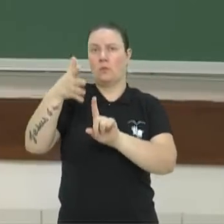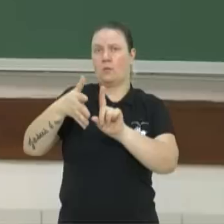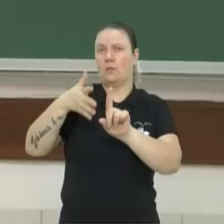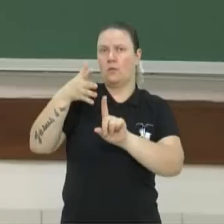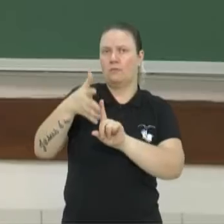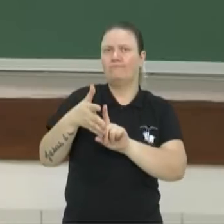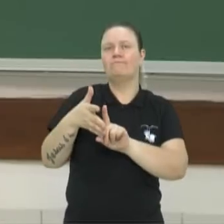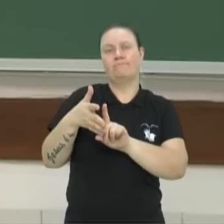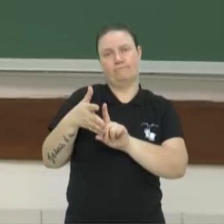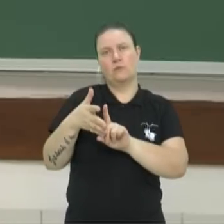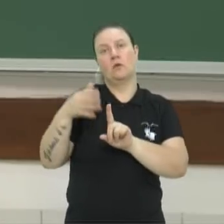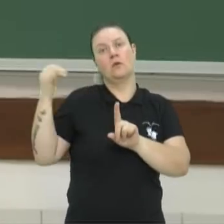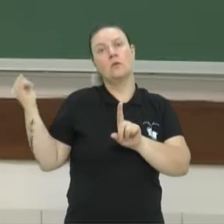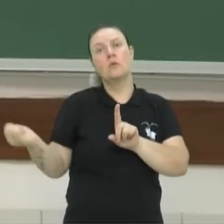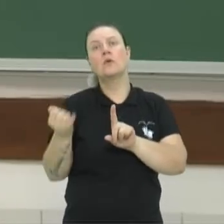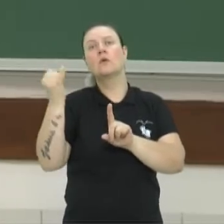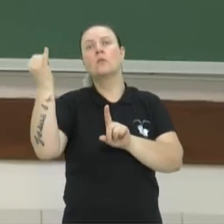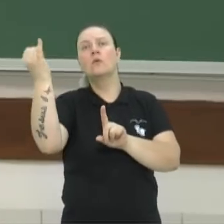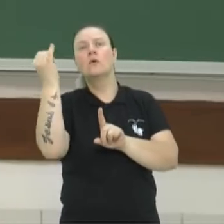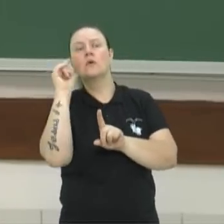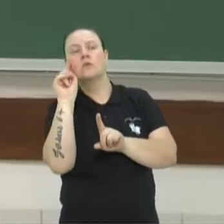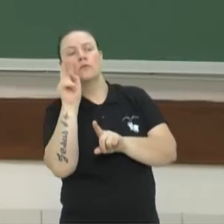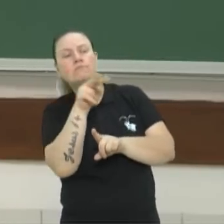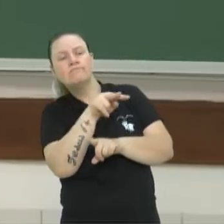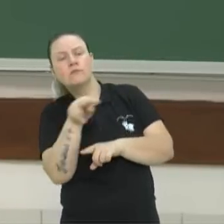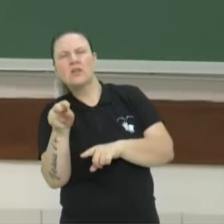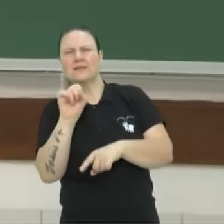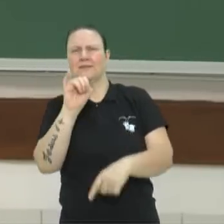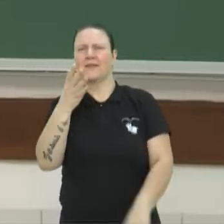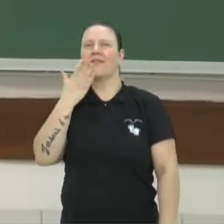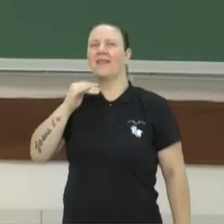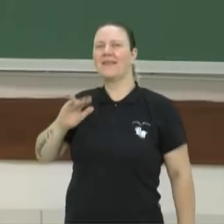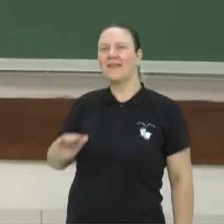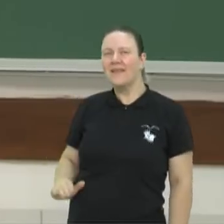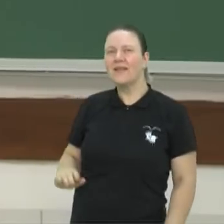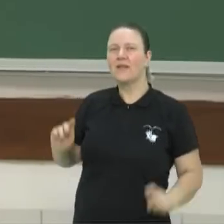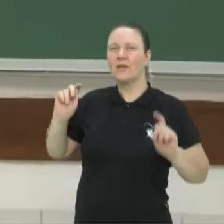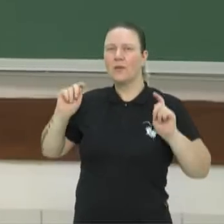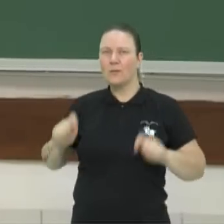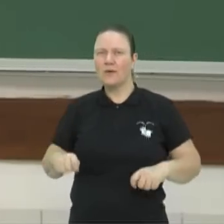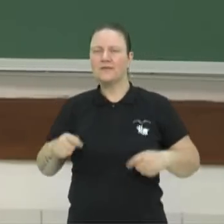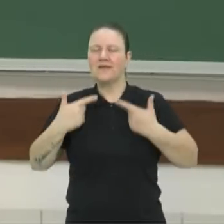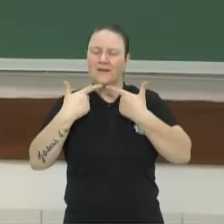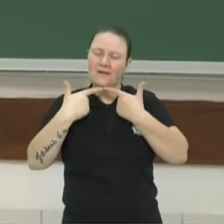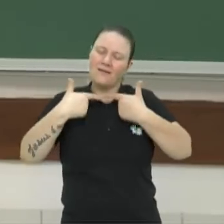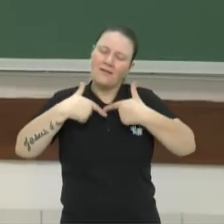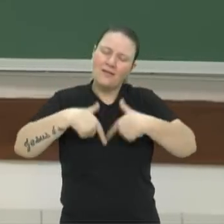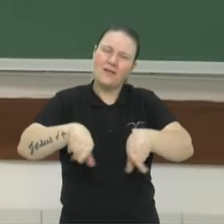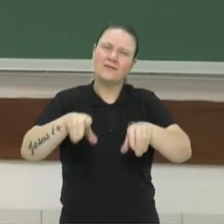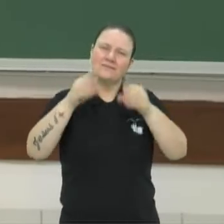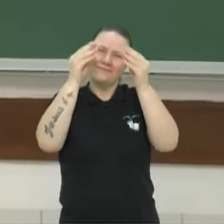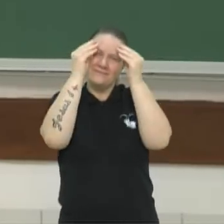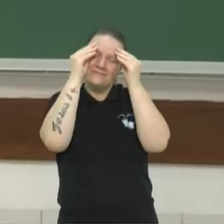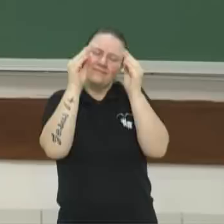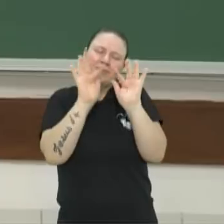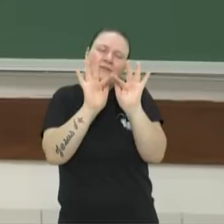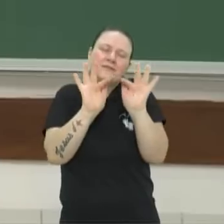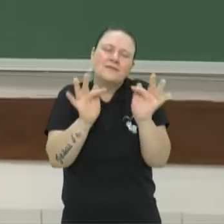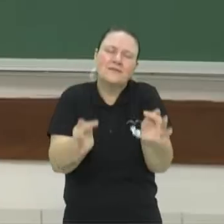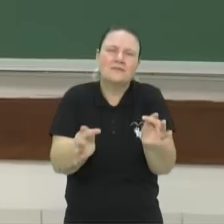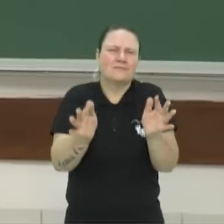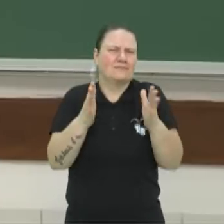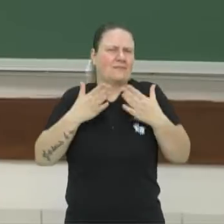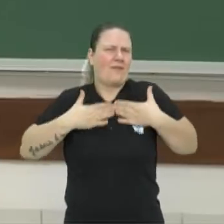palestra, certo? Tudo isso interfere. Se for para crianças, eu vou adotar uma linguagem mais juvenil, né?